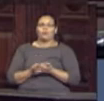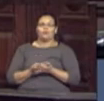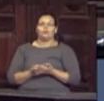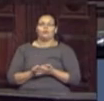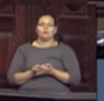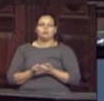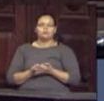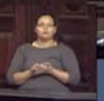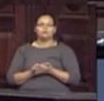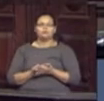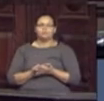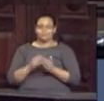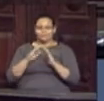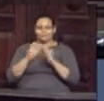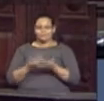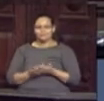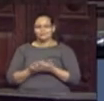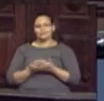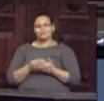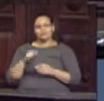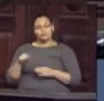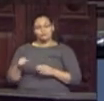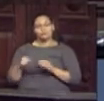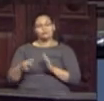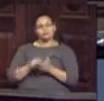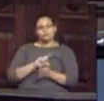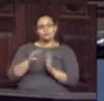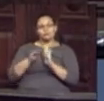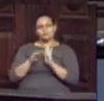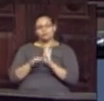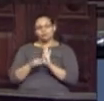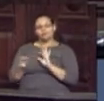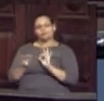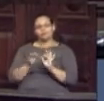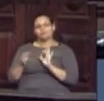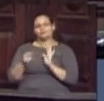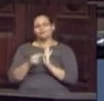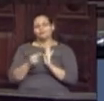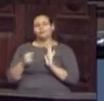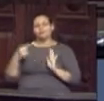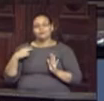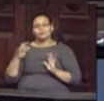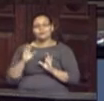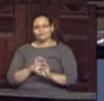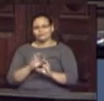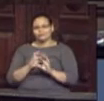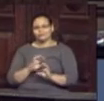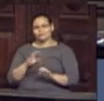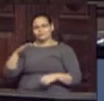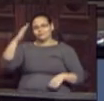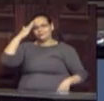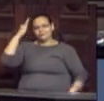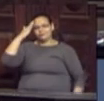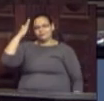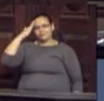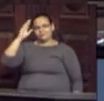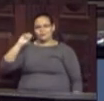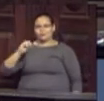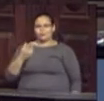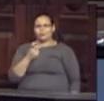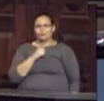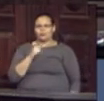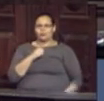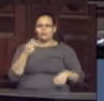estão inseridas nesse planejamento e que serão afetadas por esse planejamento saibam ou tenham